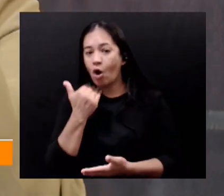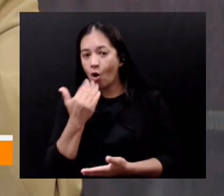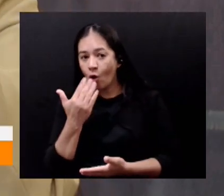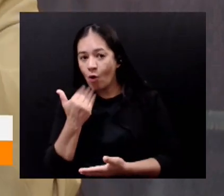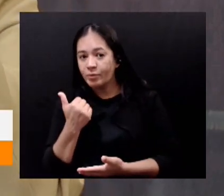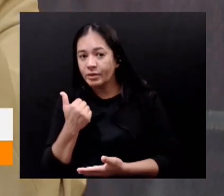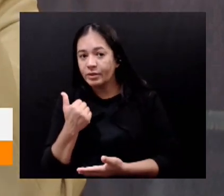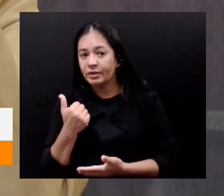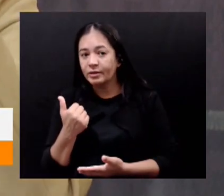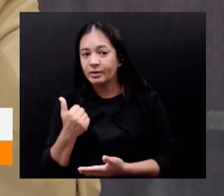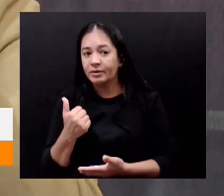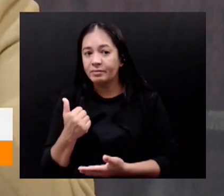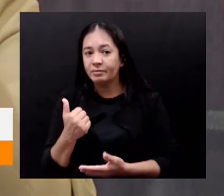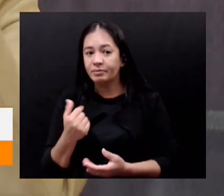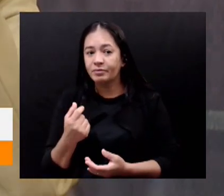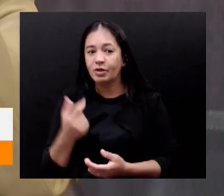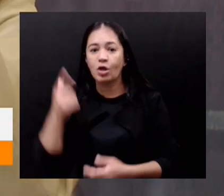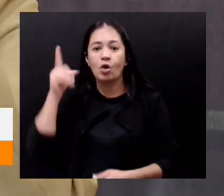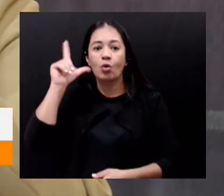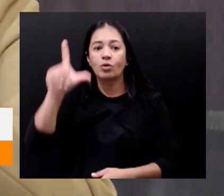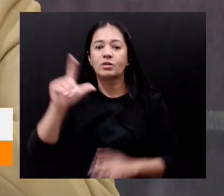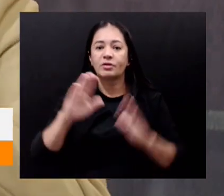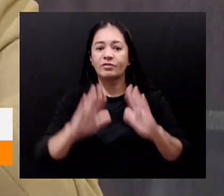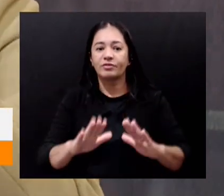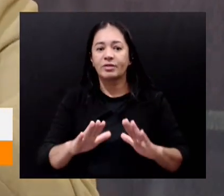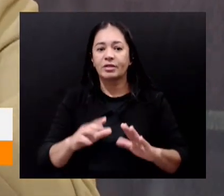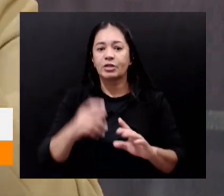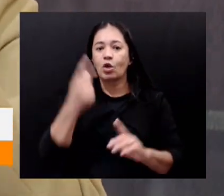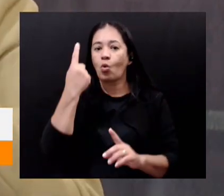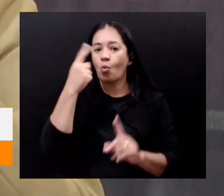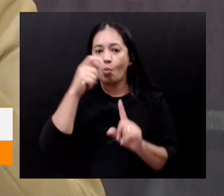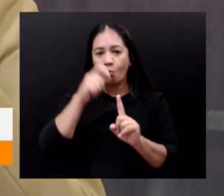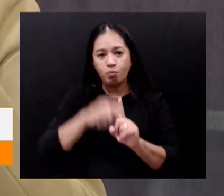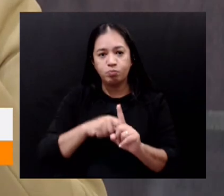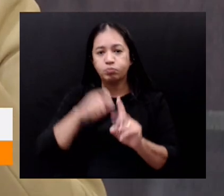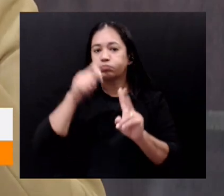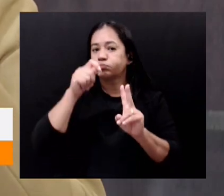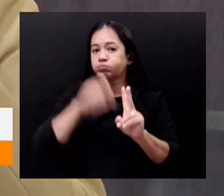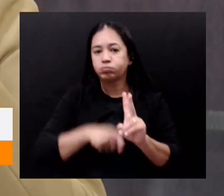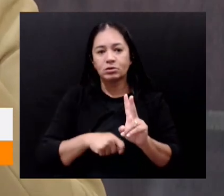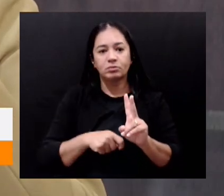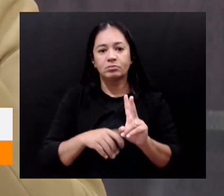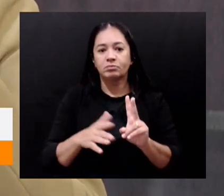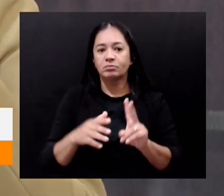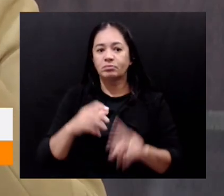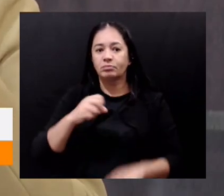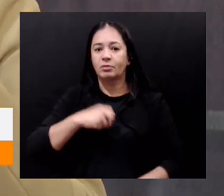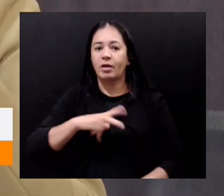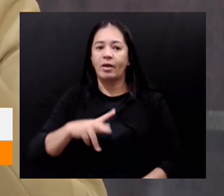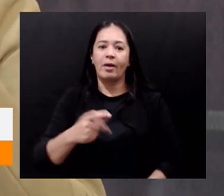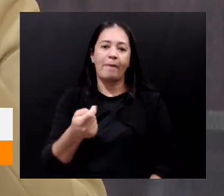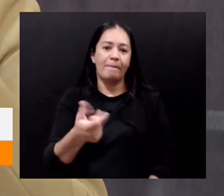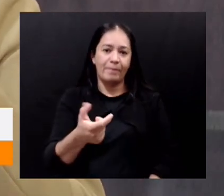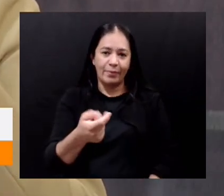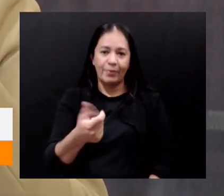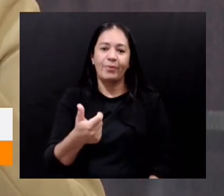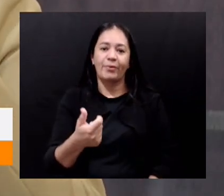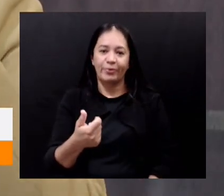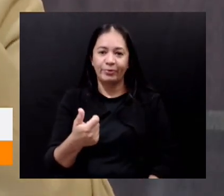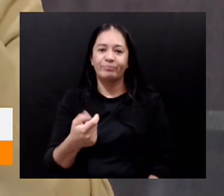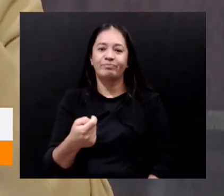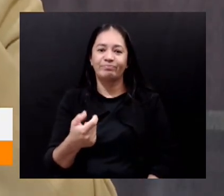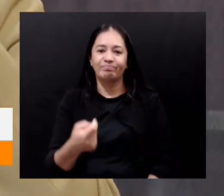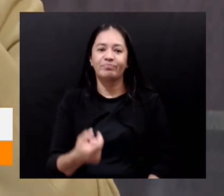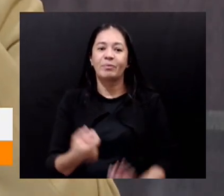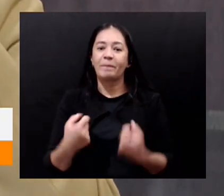eu consigo ficar aqui 1 mês ou 2 meses em Portugal. É pouco, tem que juntar mais. Tem que Perfeito. juntar. Por